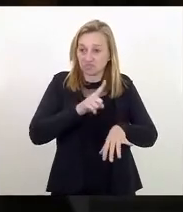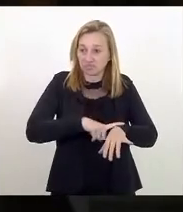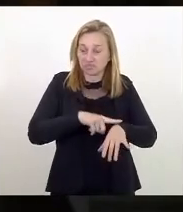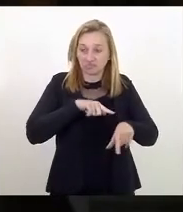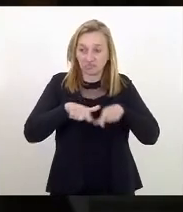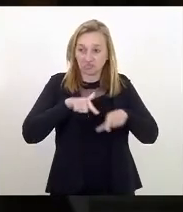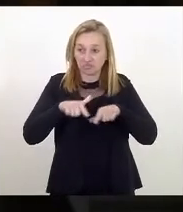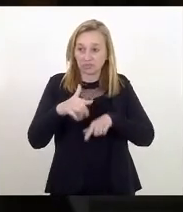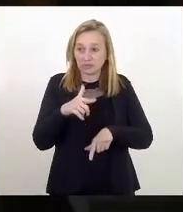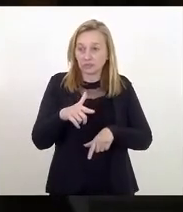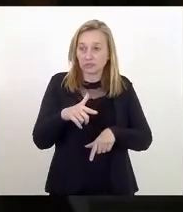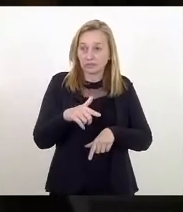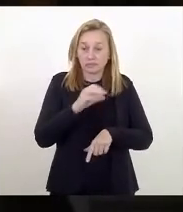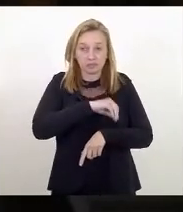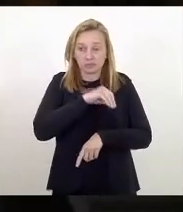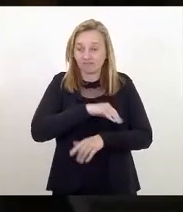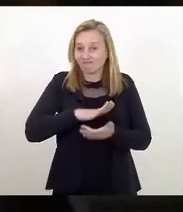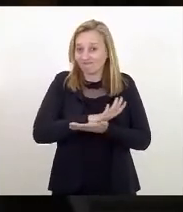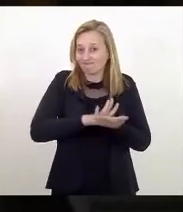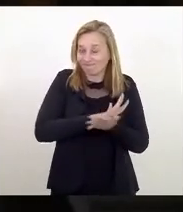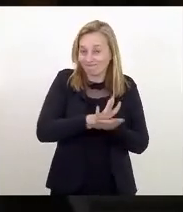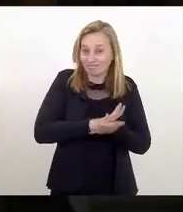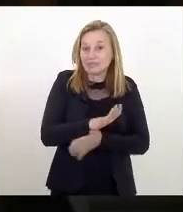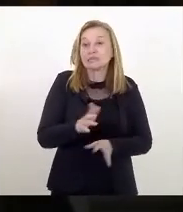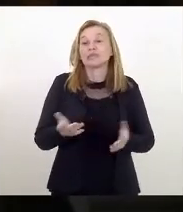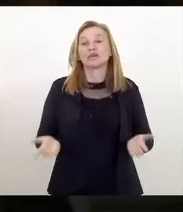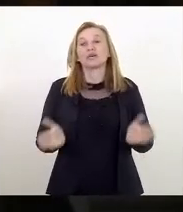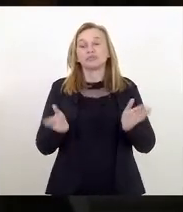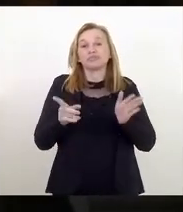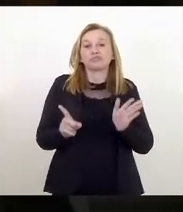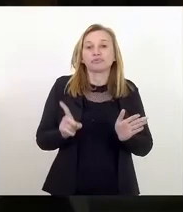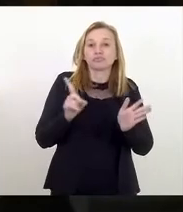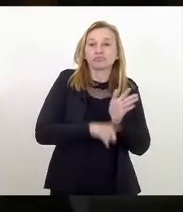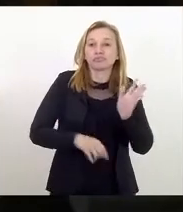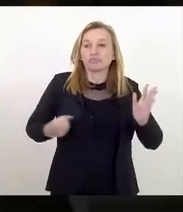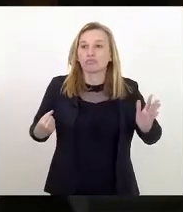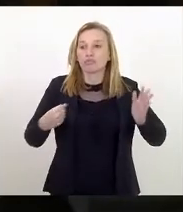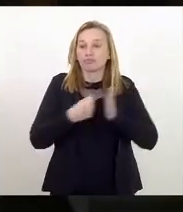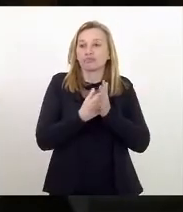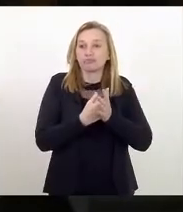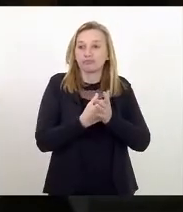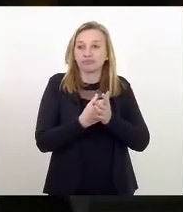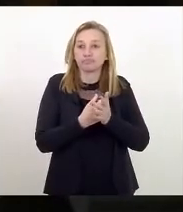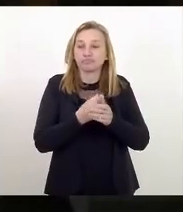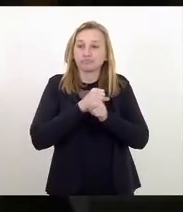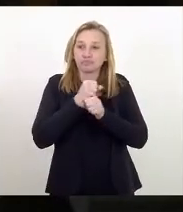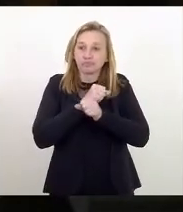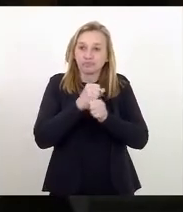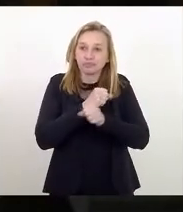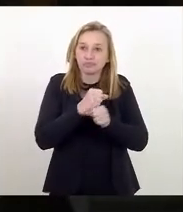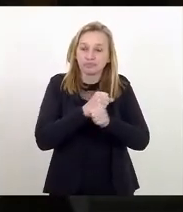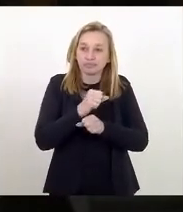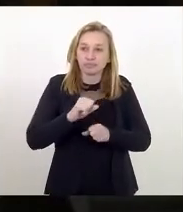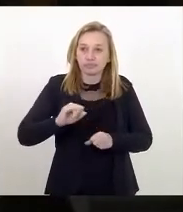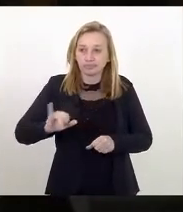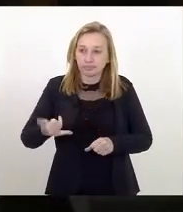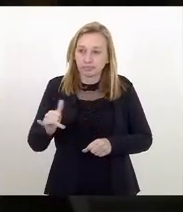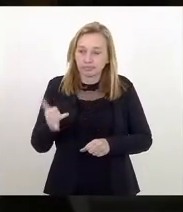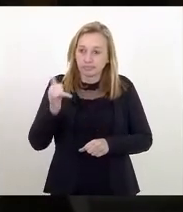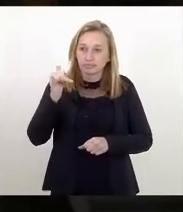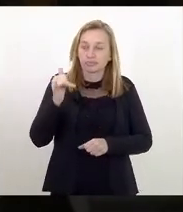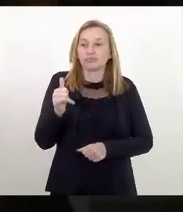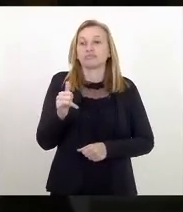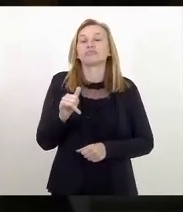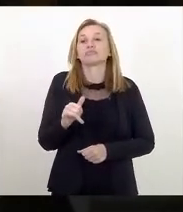vive no Rio de Janeiro para diminuir os impactos desses anos todos de inflação corroendo